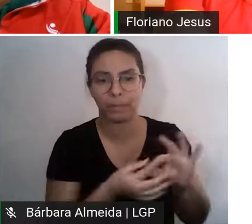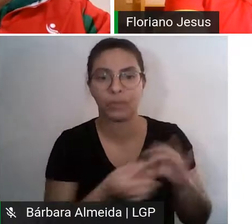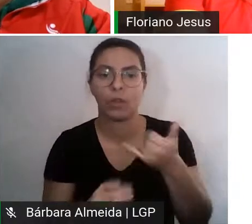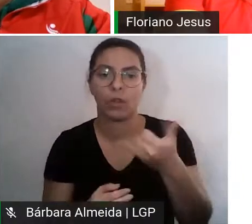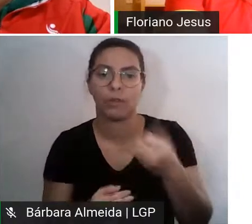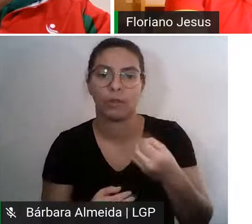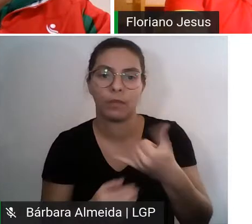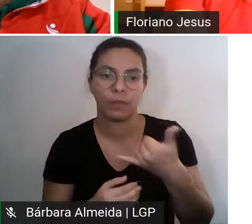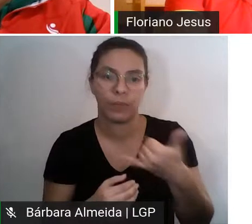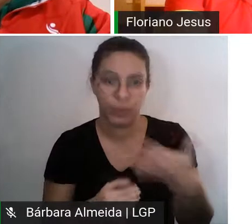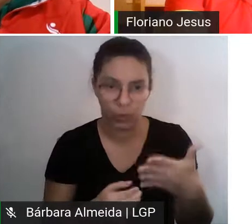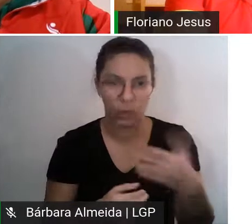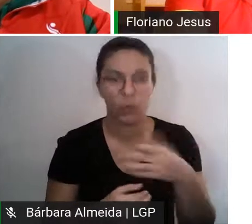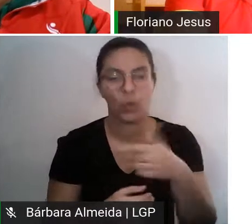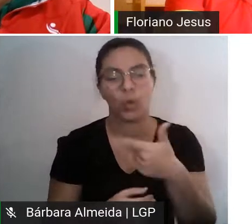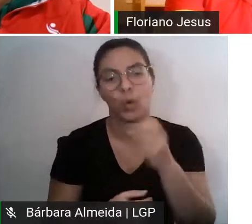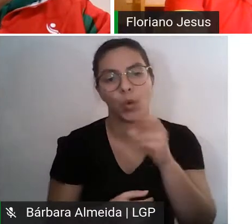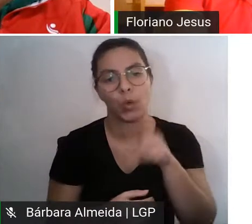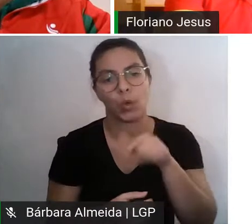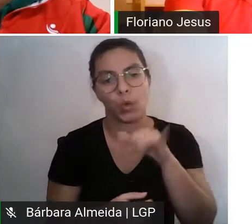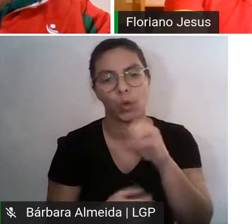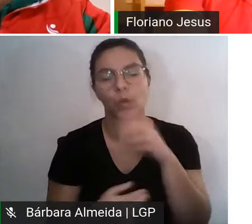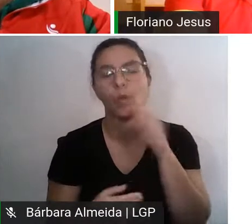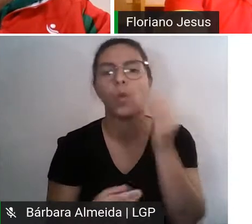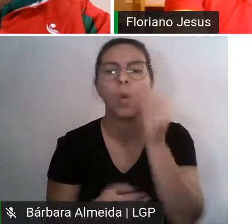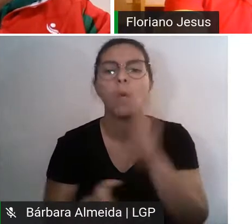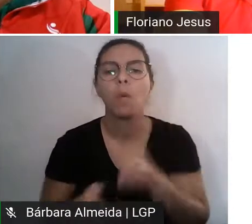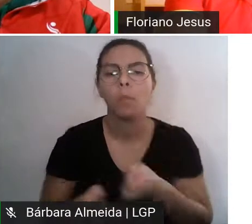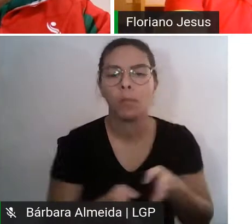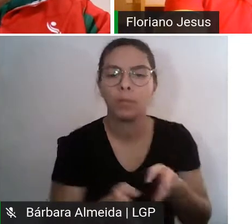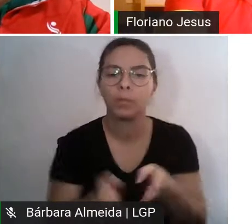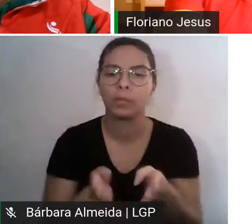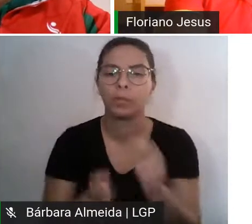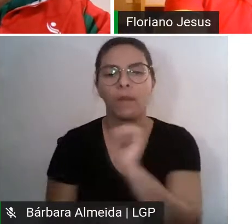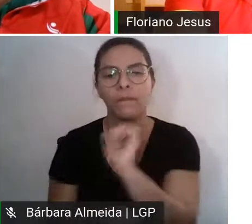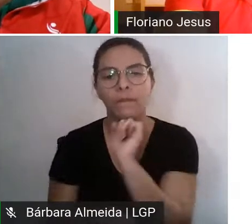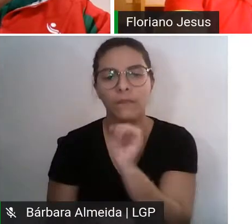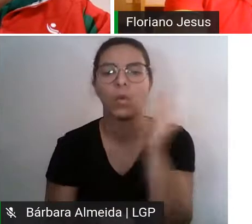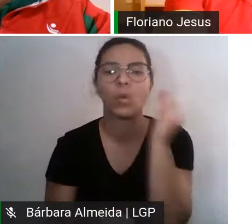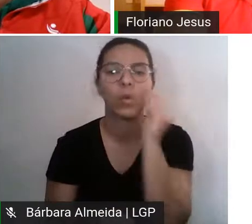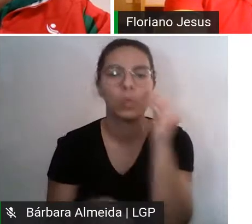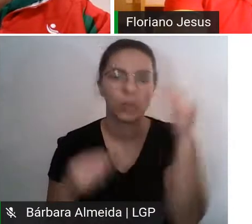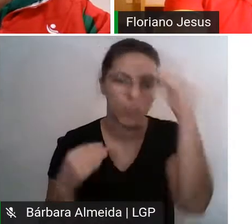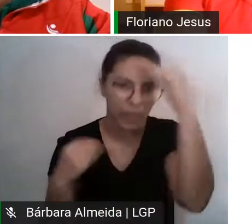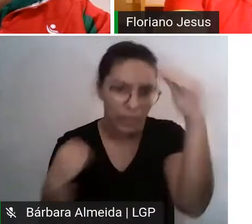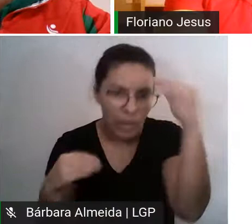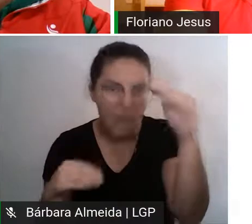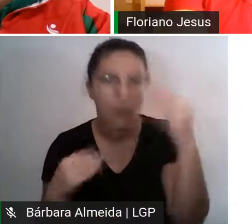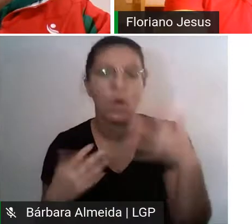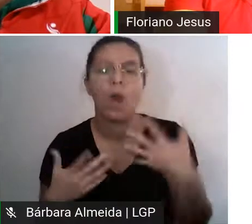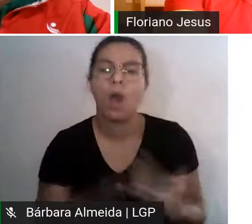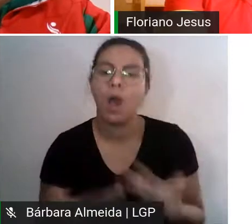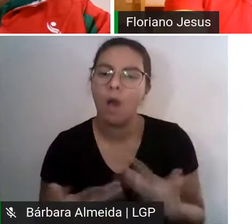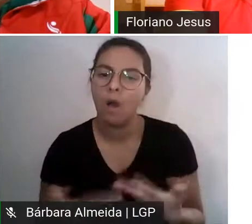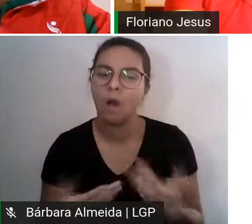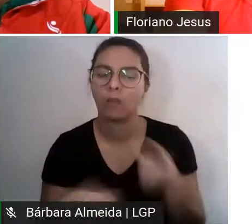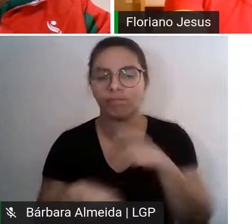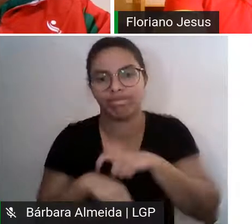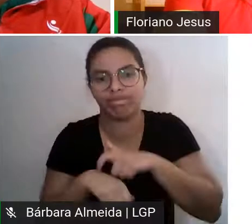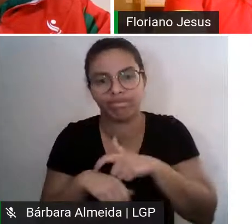está o teu processo de qualificação? Como estão a decorrer os treinos nesta fase atípica?